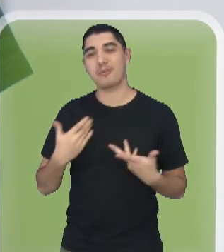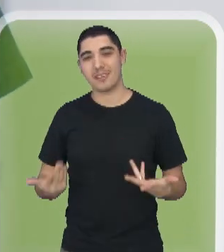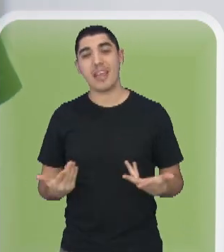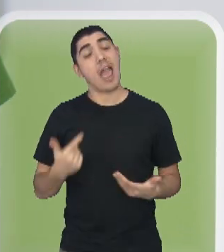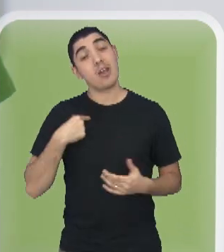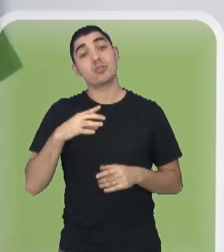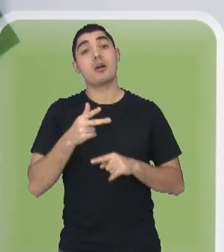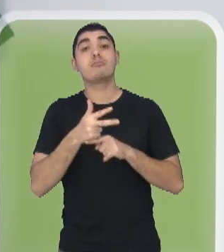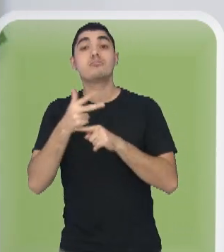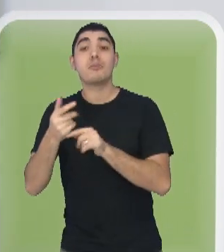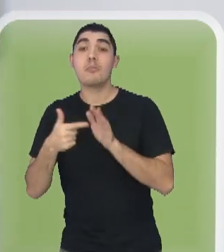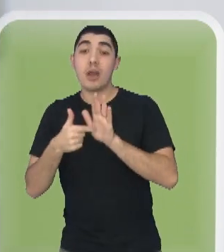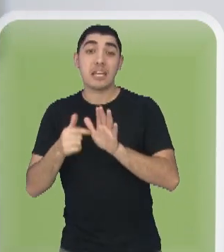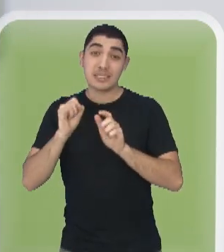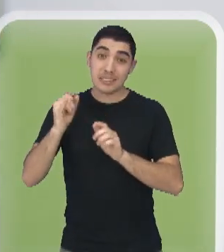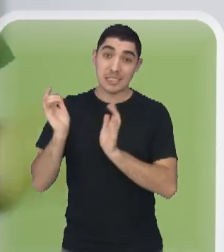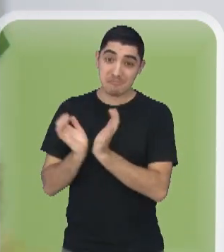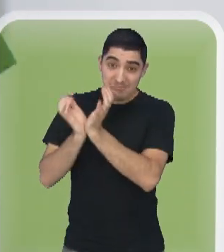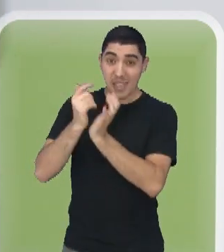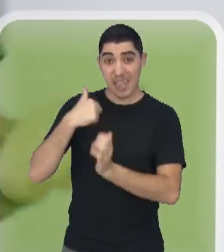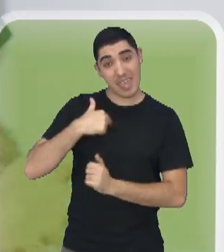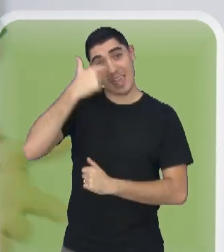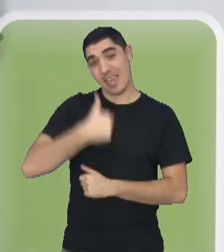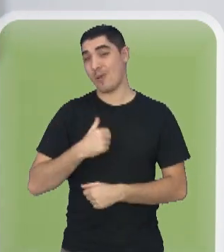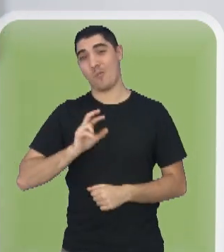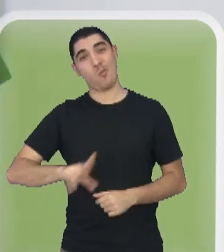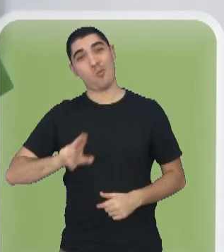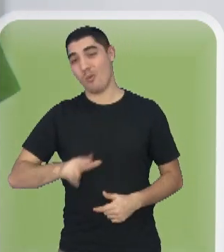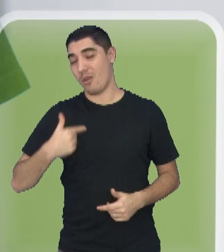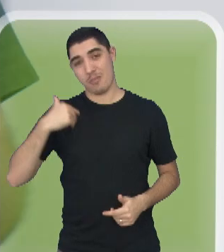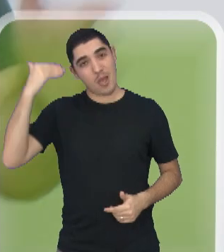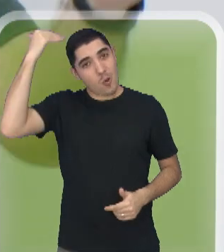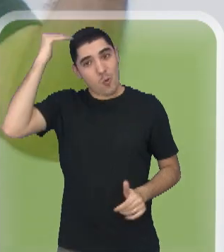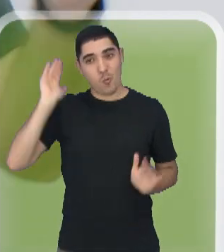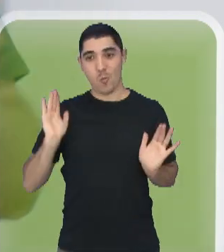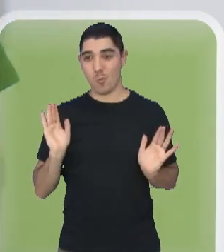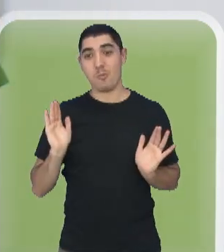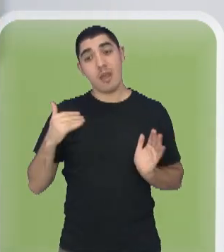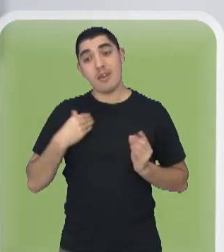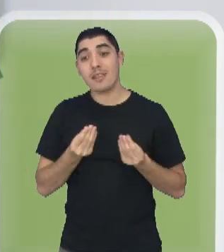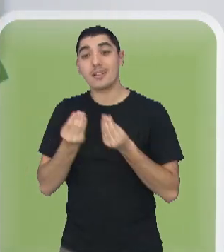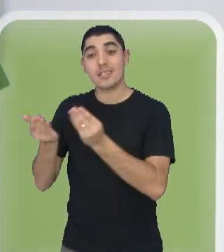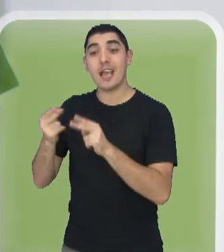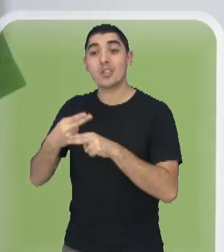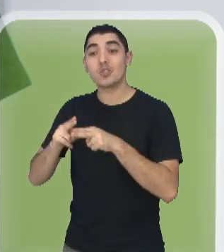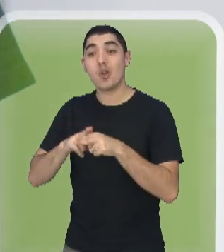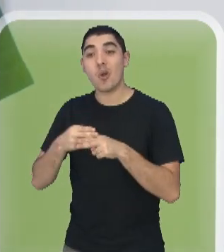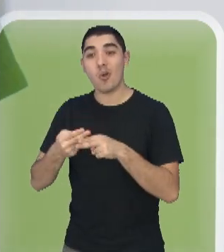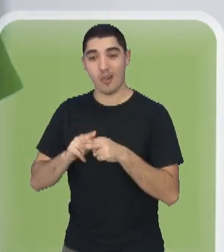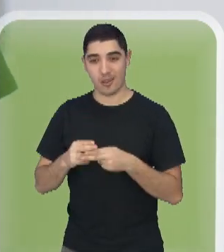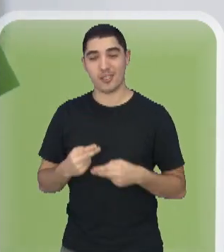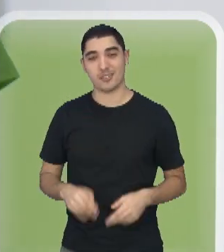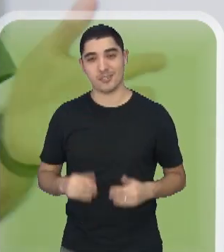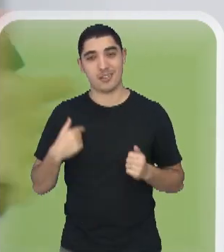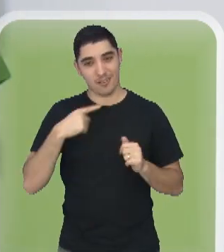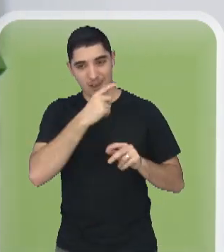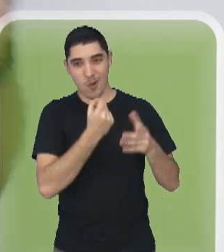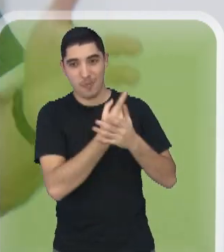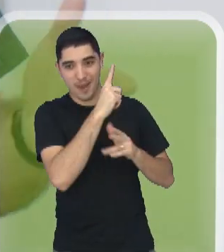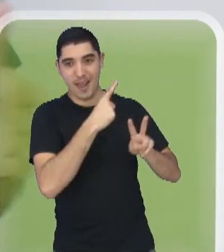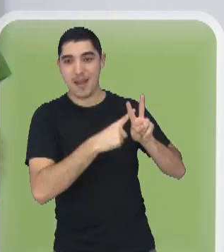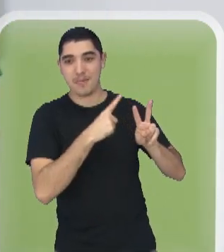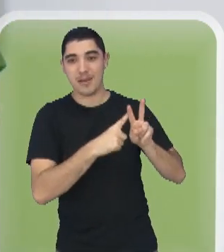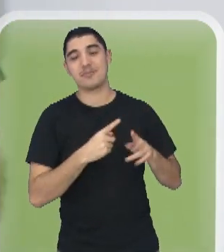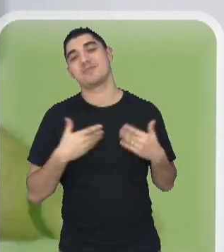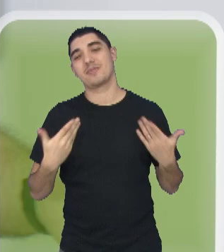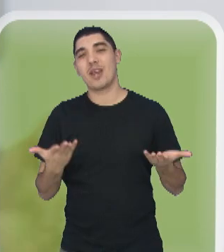Então, se eu trouxer ou não trouxer, não sou eu que trago nada. Então, eu posso trazer um chocolate para você de Capivari. Traga. E foi isso, foi um